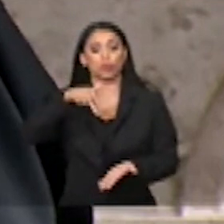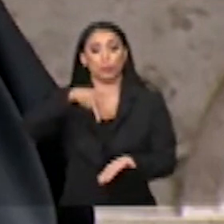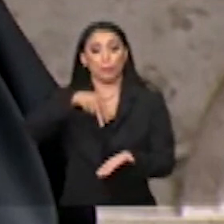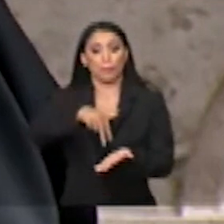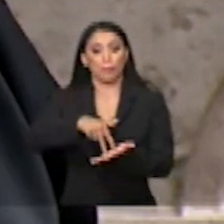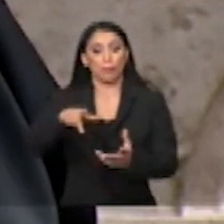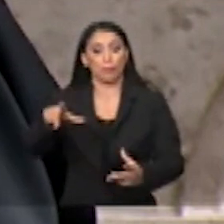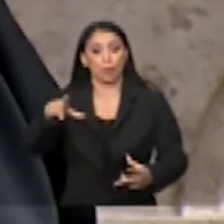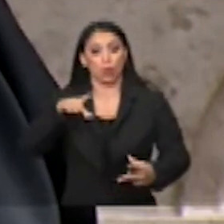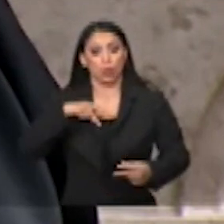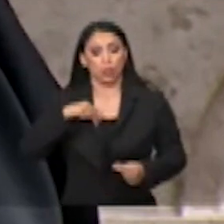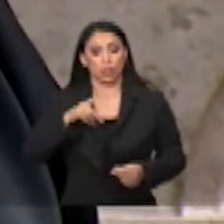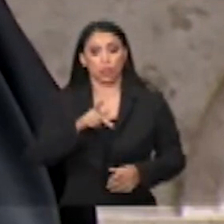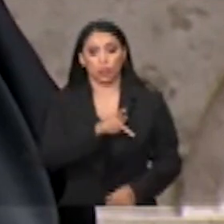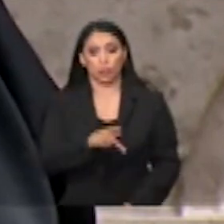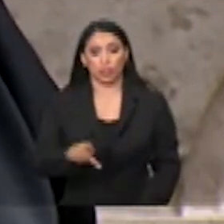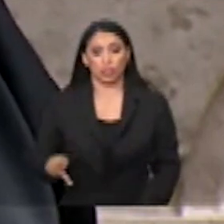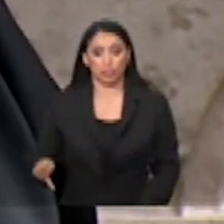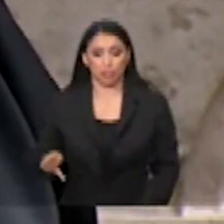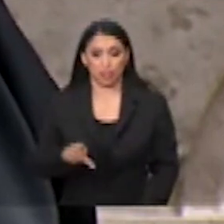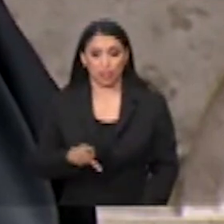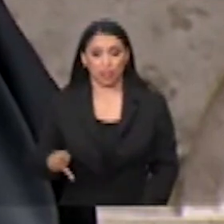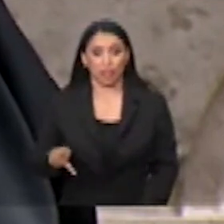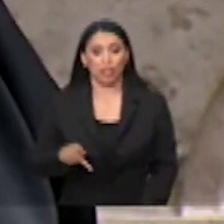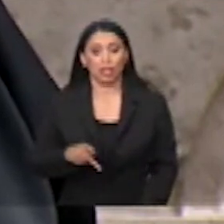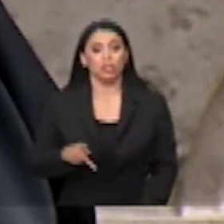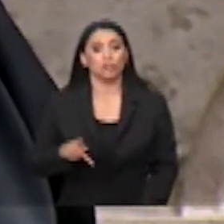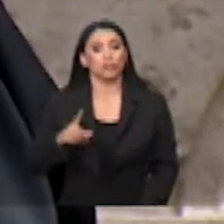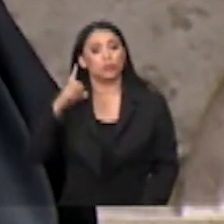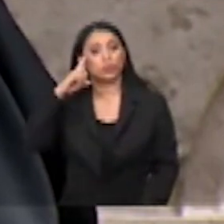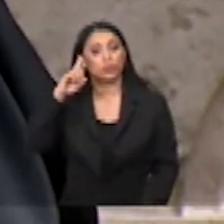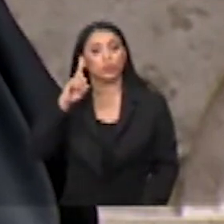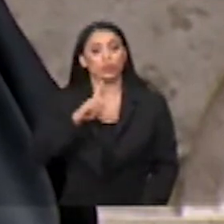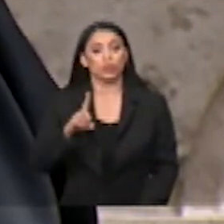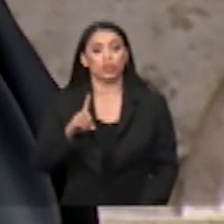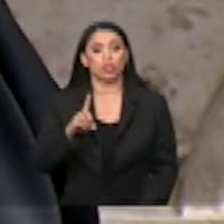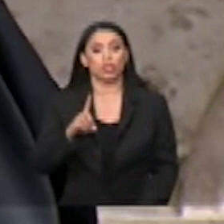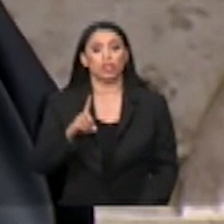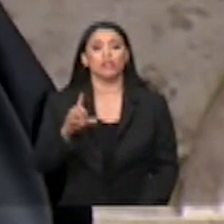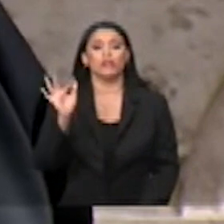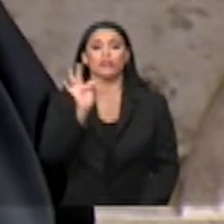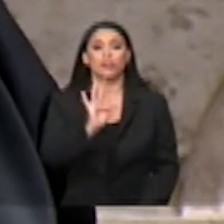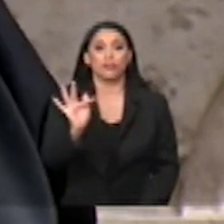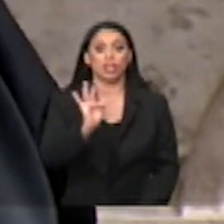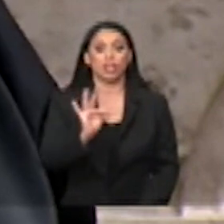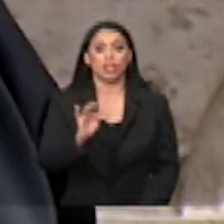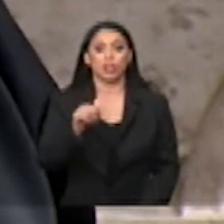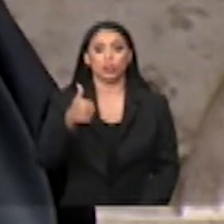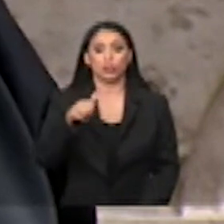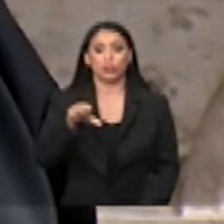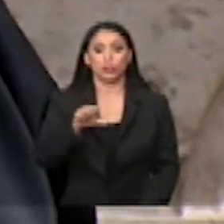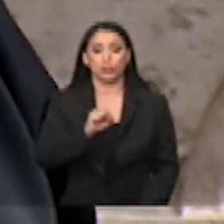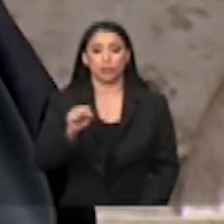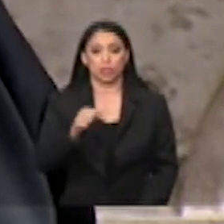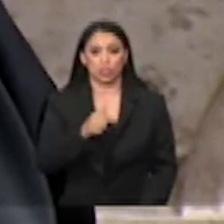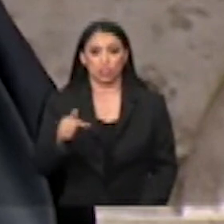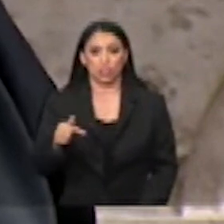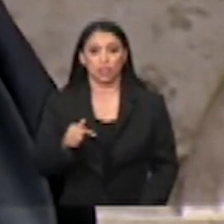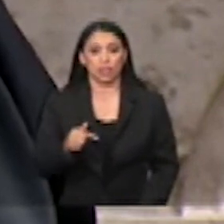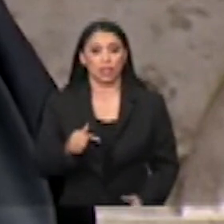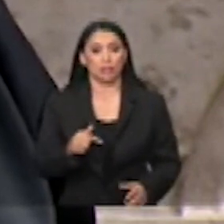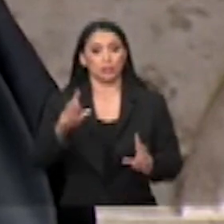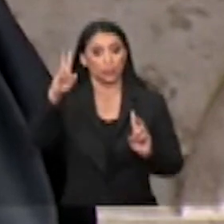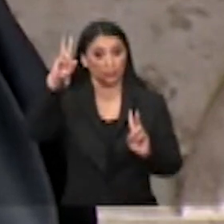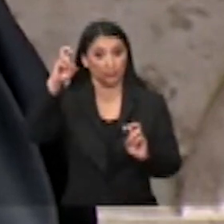Ulisses Guimarães, datado de fevereiro de 87. Abro aspas. Ecoam nesta